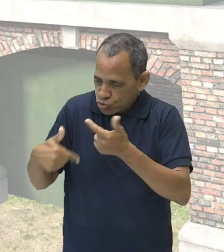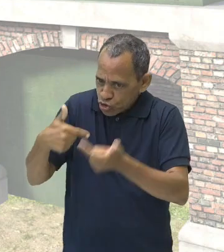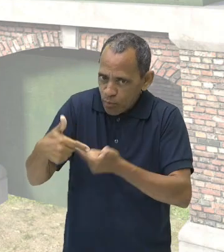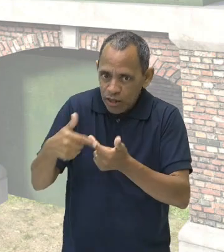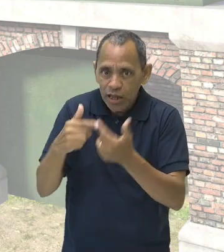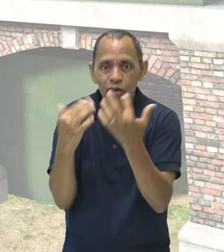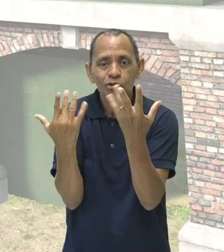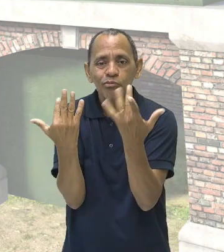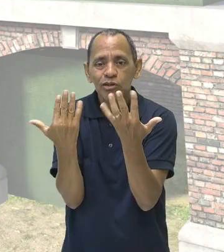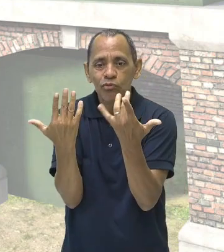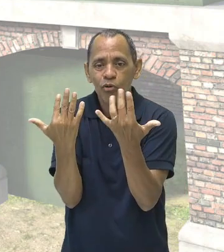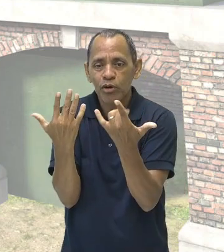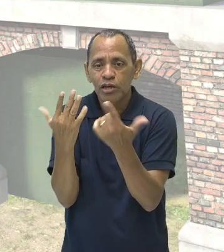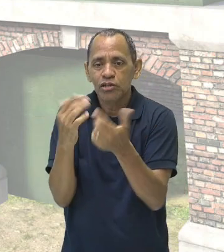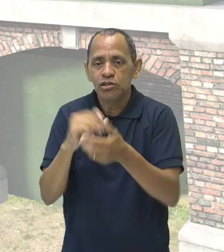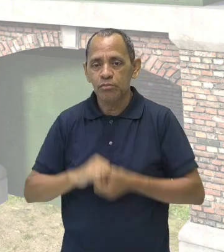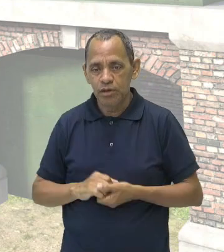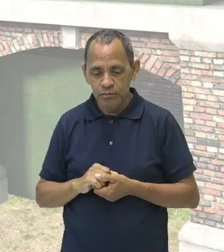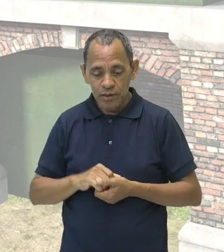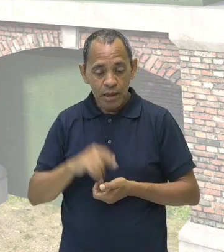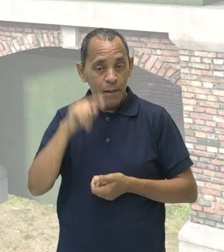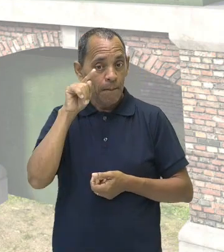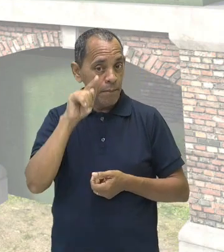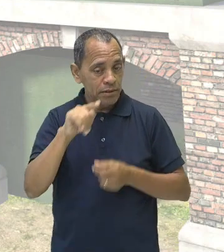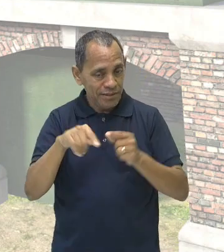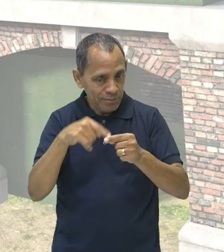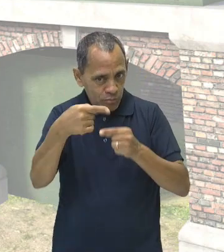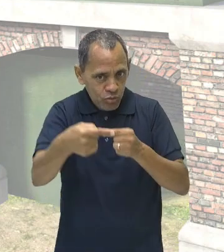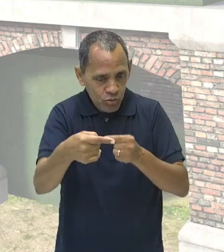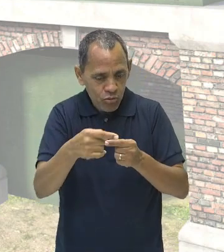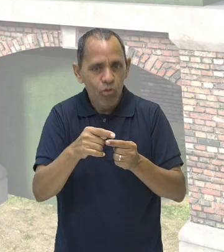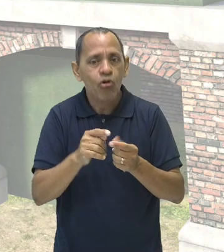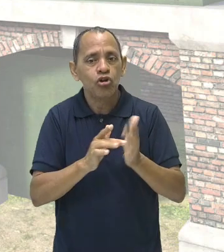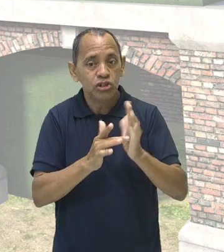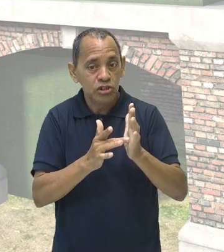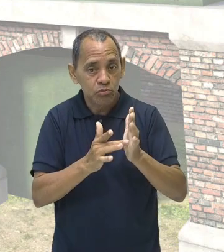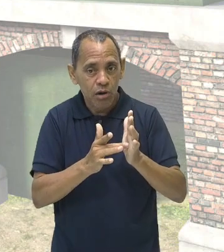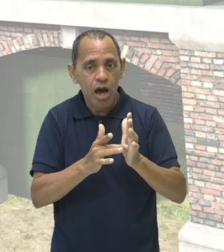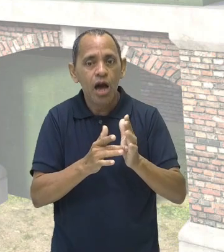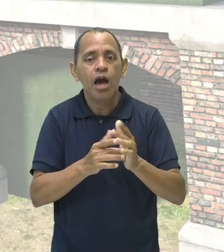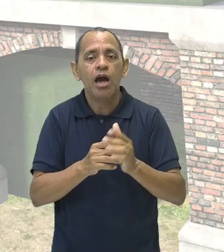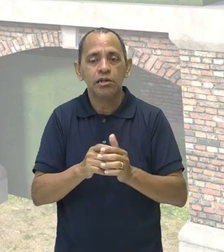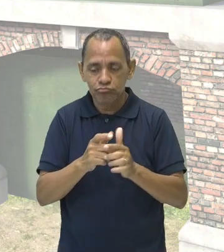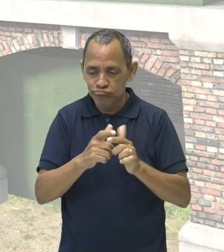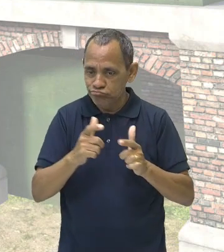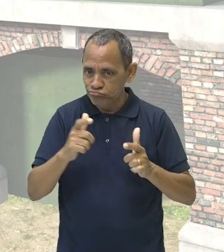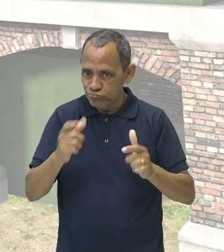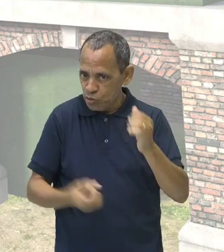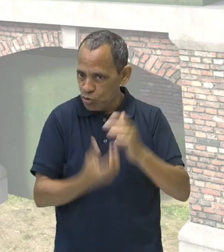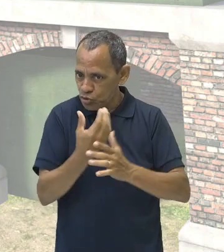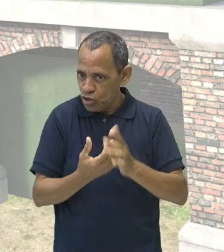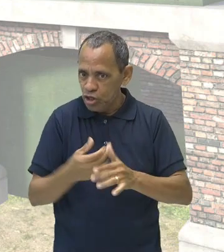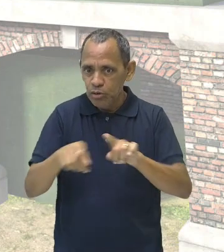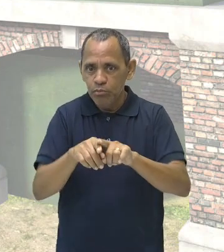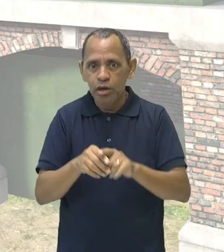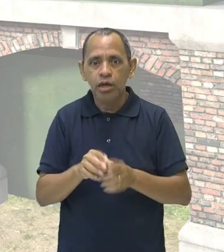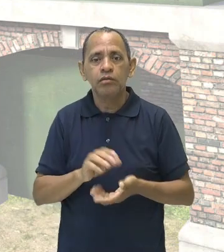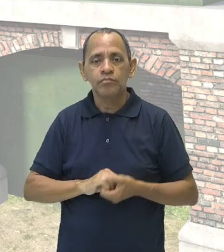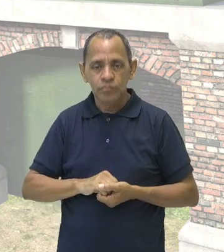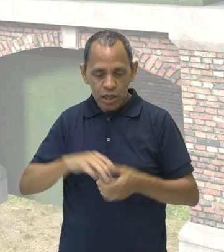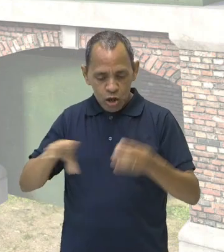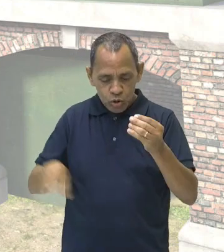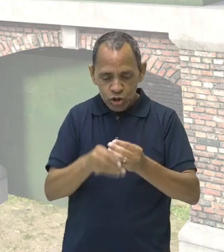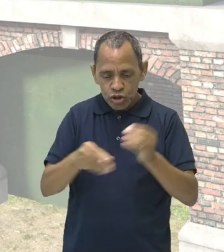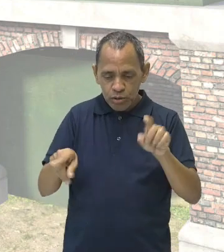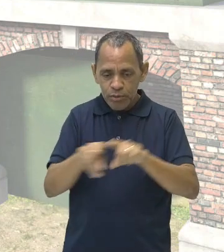e a produtividade. E alguns dos principais avanços, eles incluem algumas máquinas que a gente vai apresentar